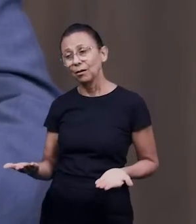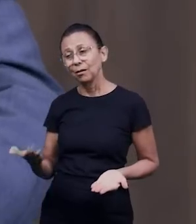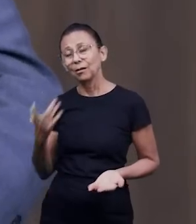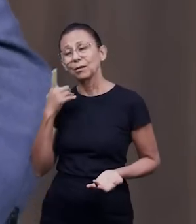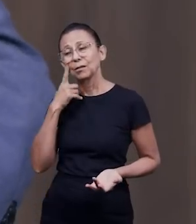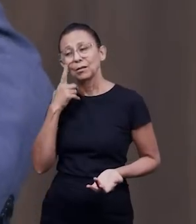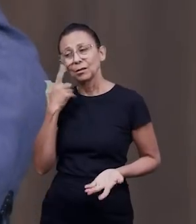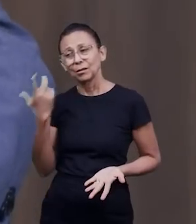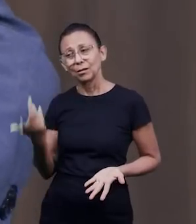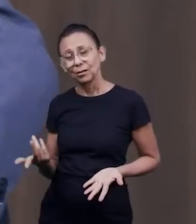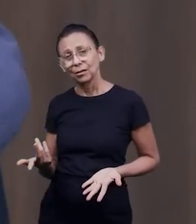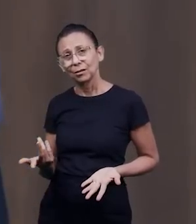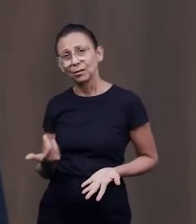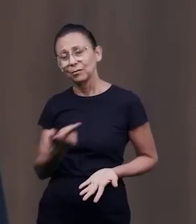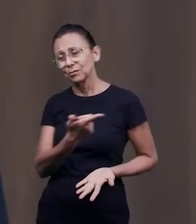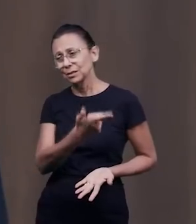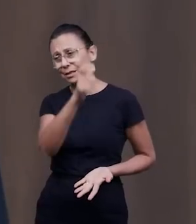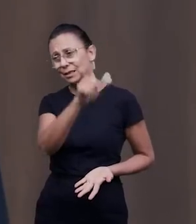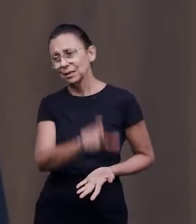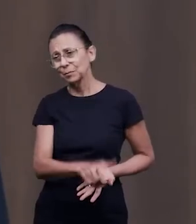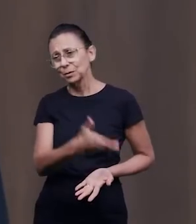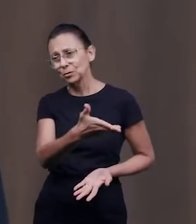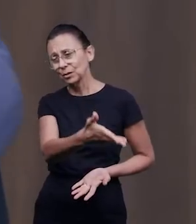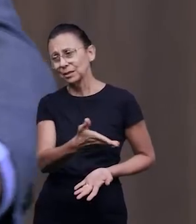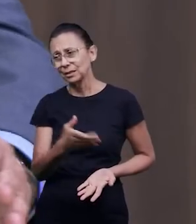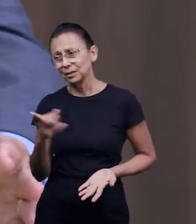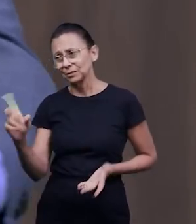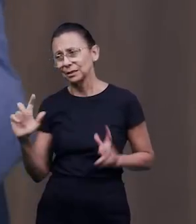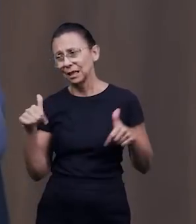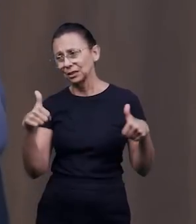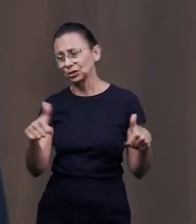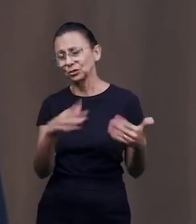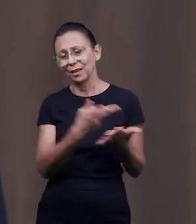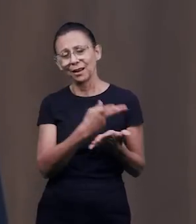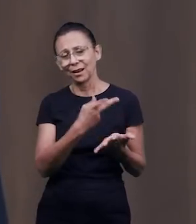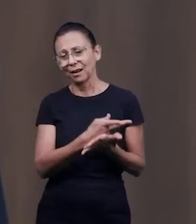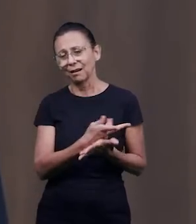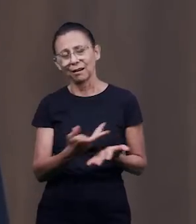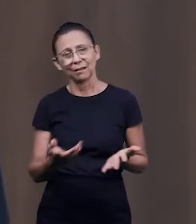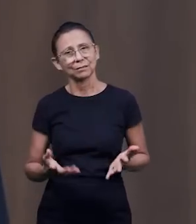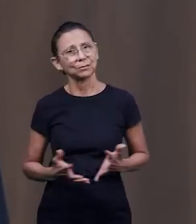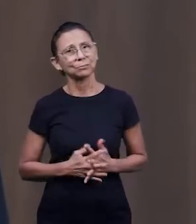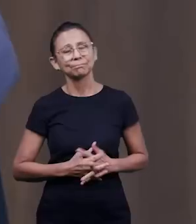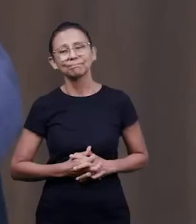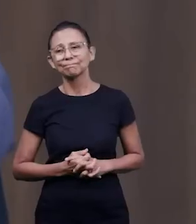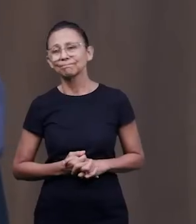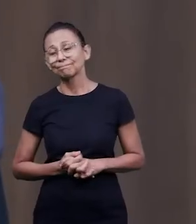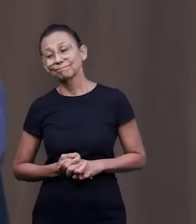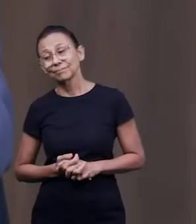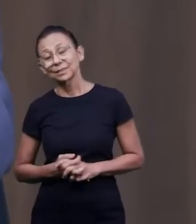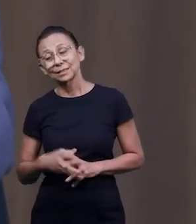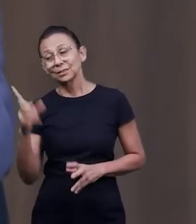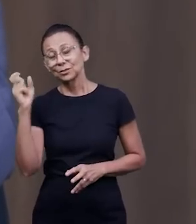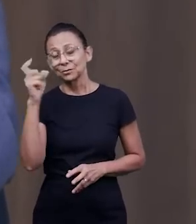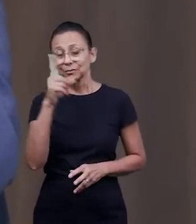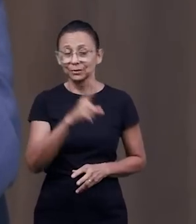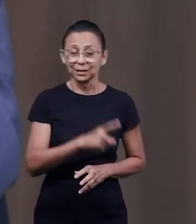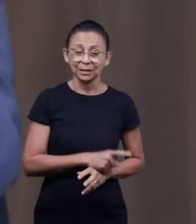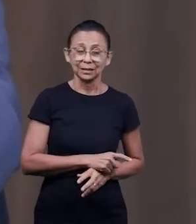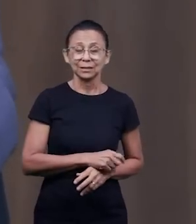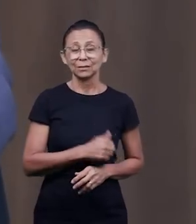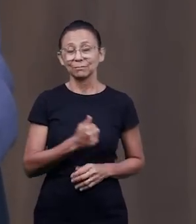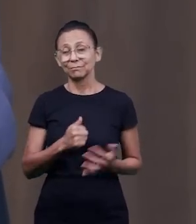Esse diácono entrou numa dificuldade espiritual muito grande. Ele começou a fazer uns negócios errados e tal, aquela coisa